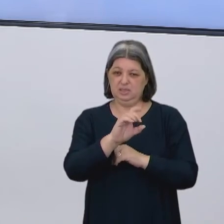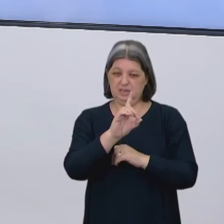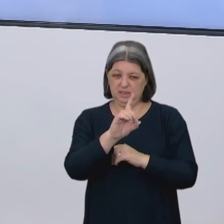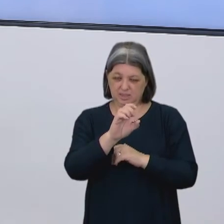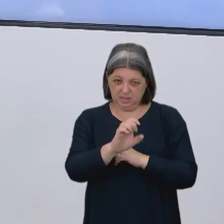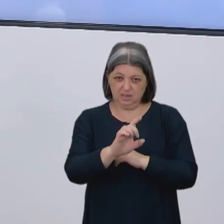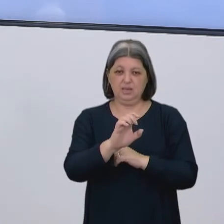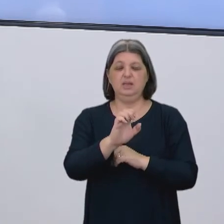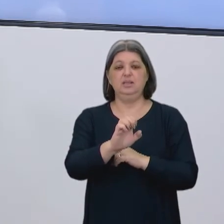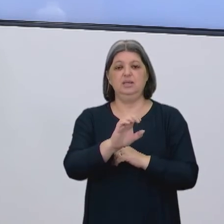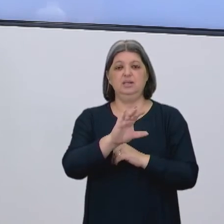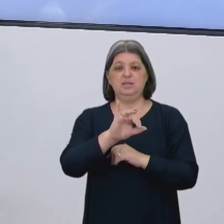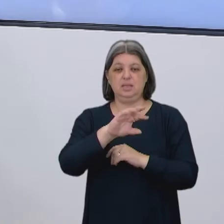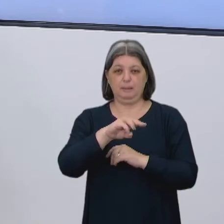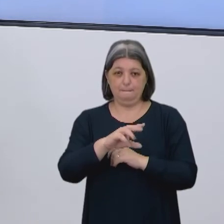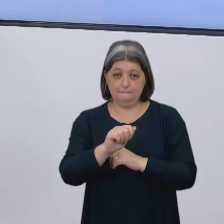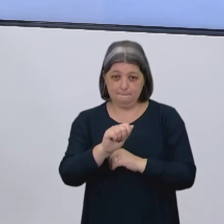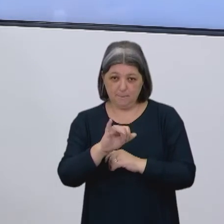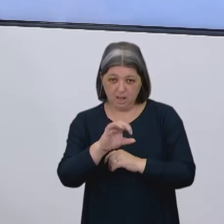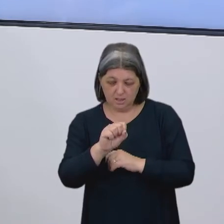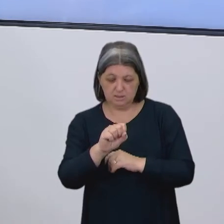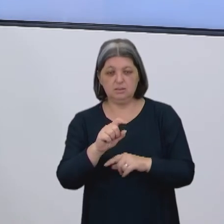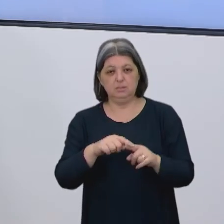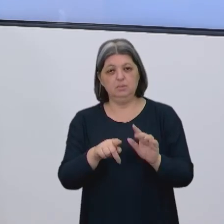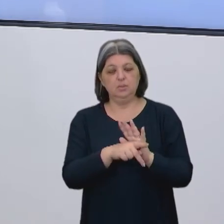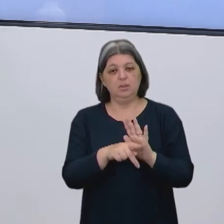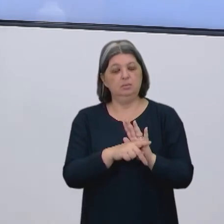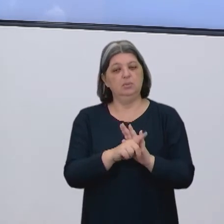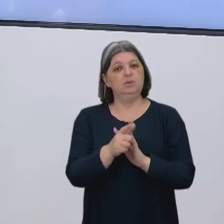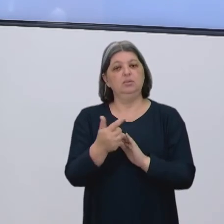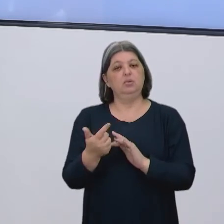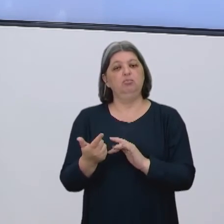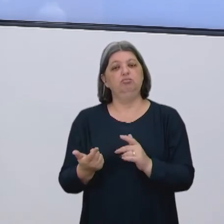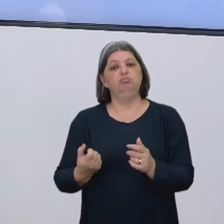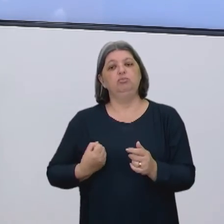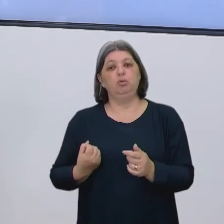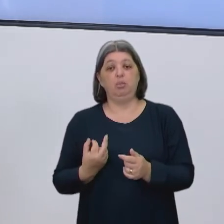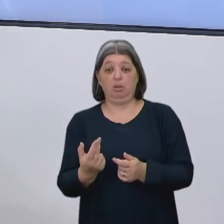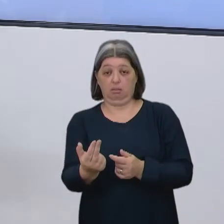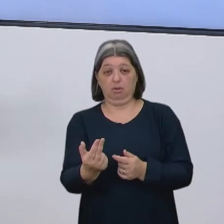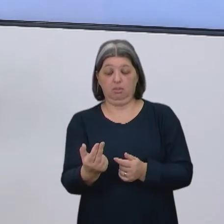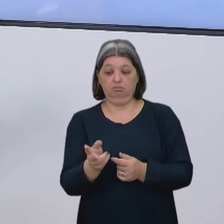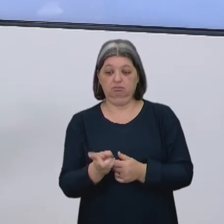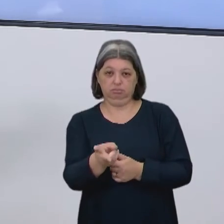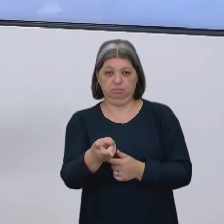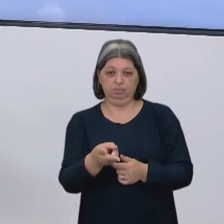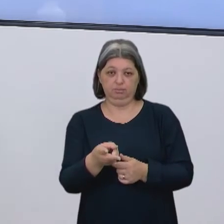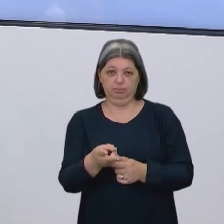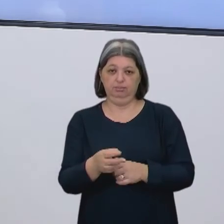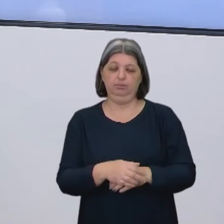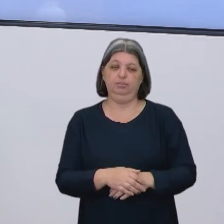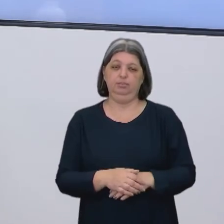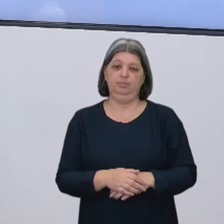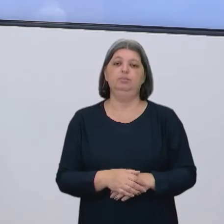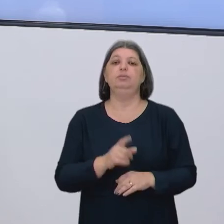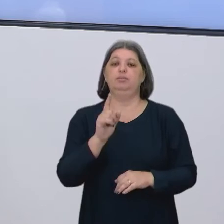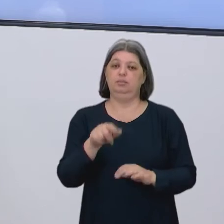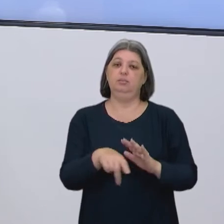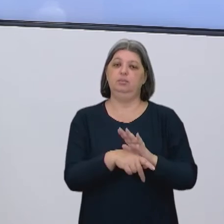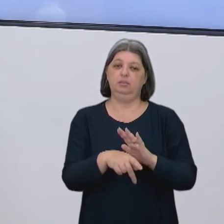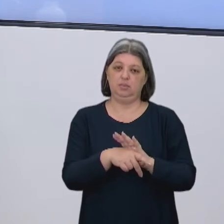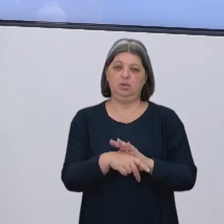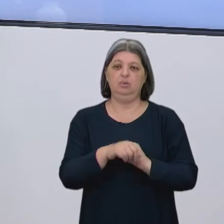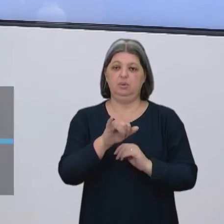dízima, mas que não repete, que não são periódicos. Então, número com vírgula que não tem fim e que não repete, vai virar o